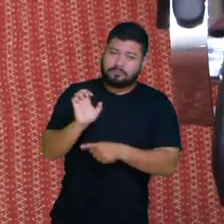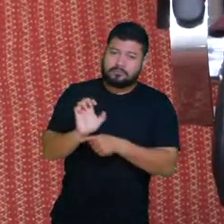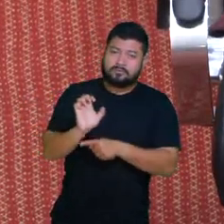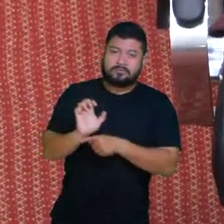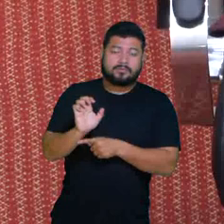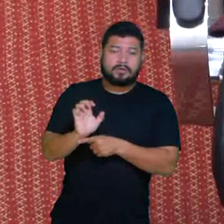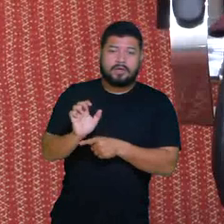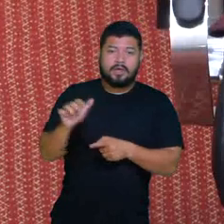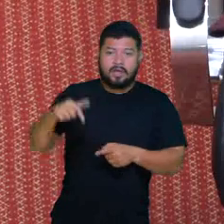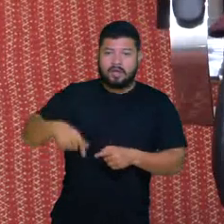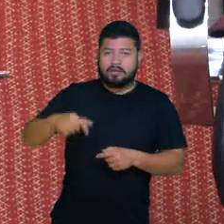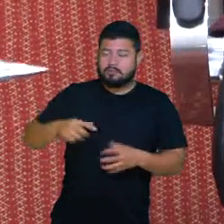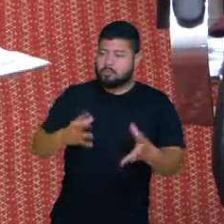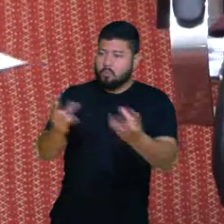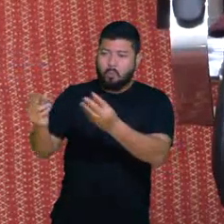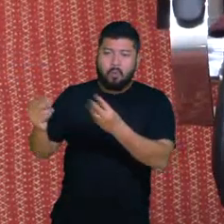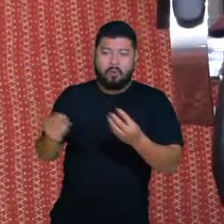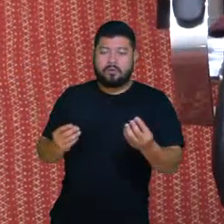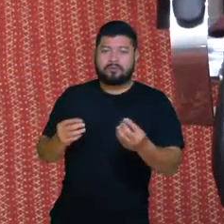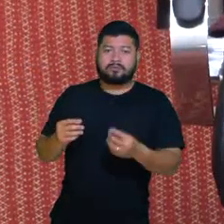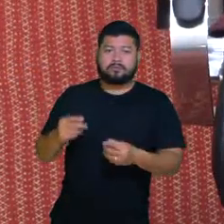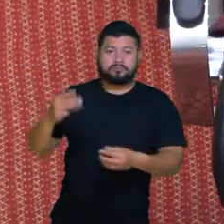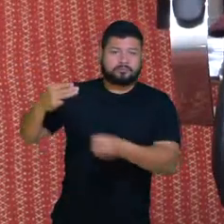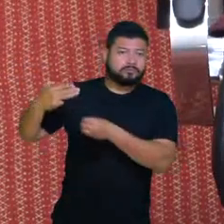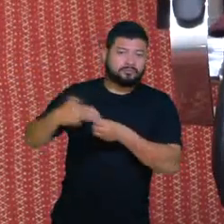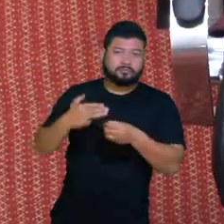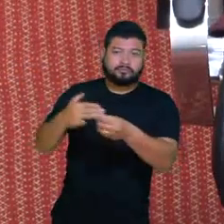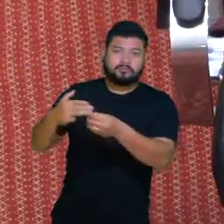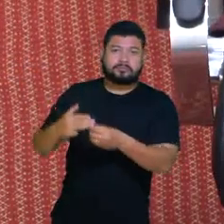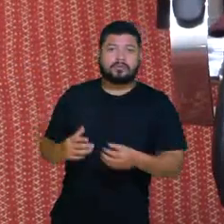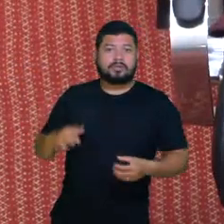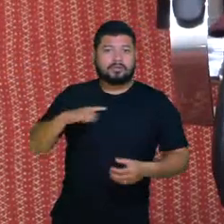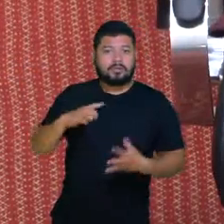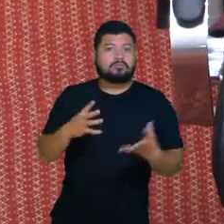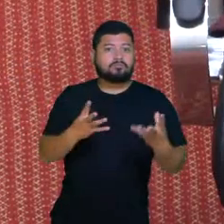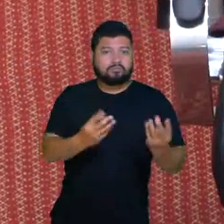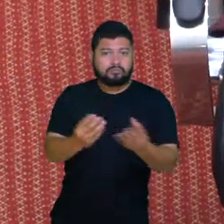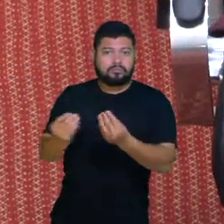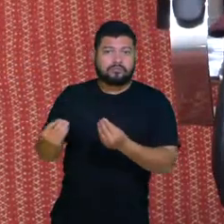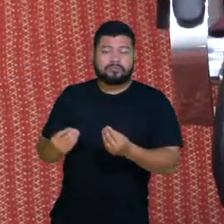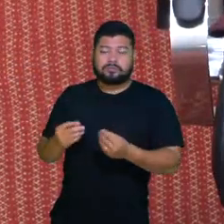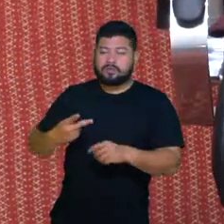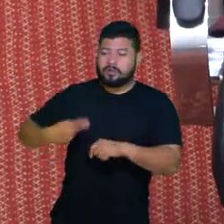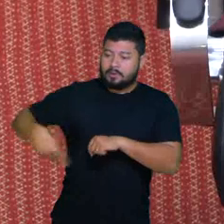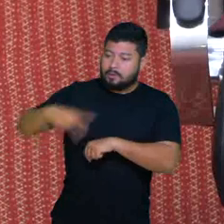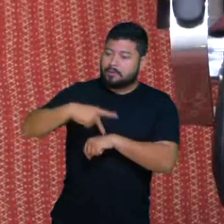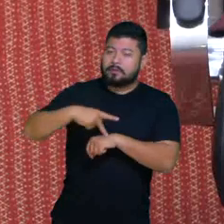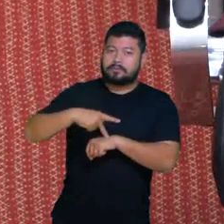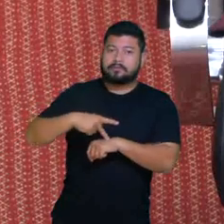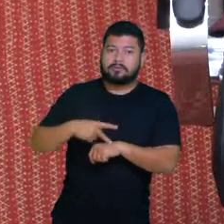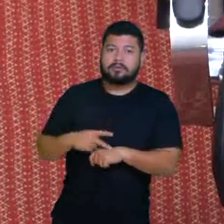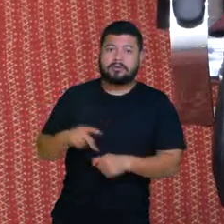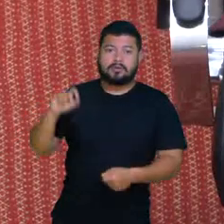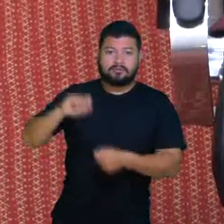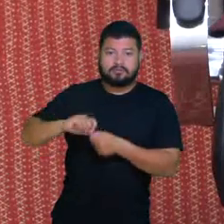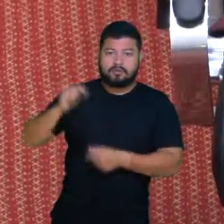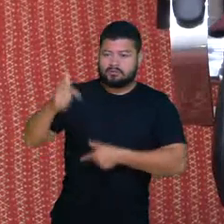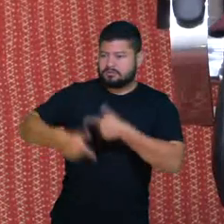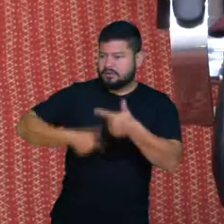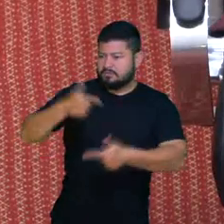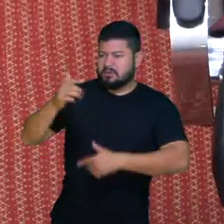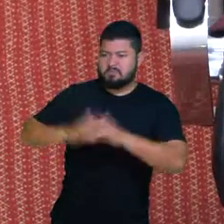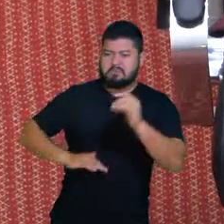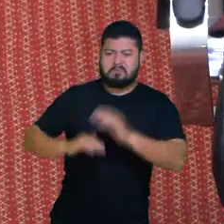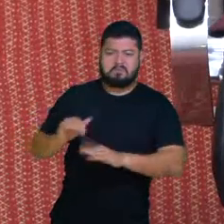muita gente nos municípios que vocês trabalham e tem muita gente nesse país que faz um trabalho